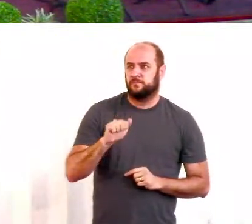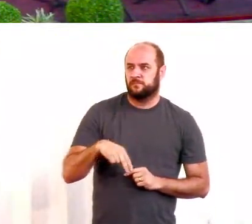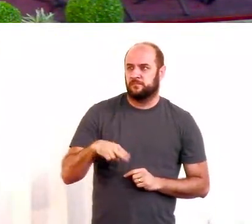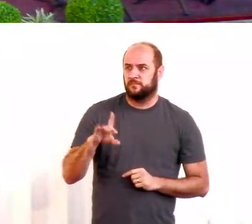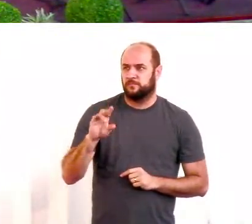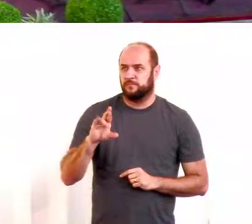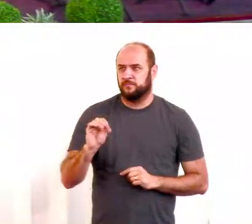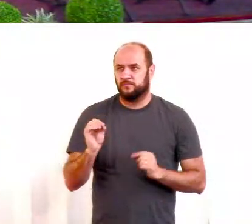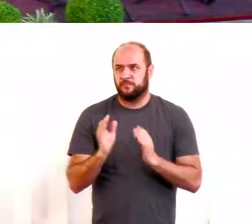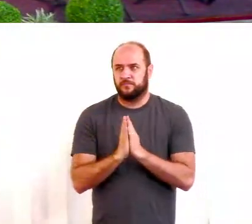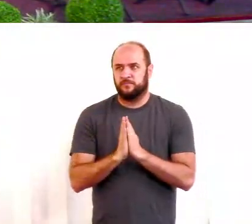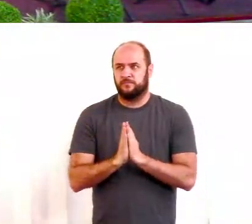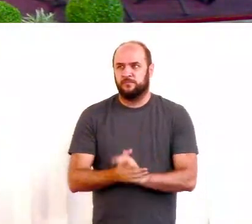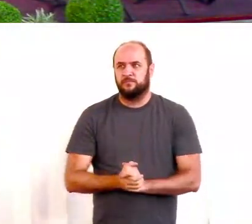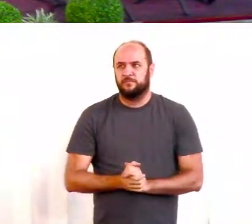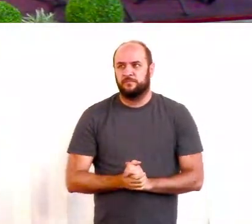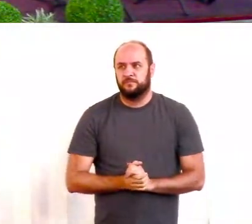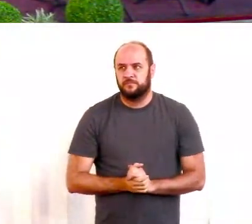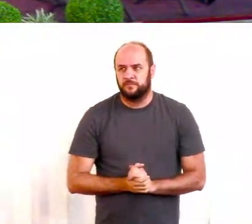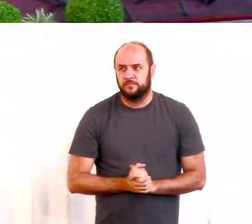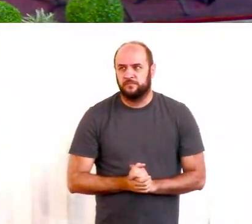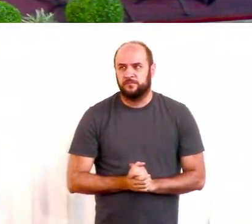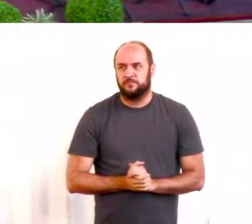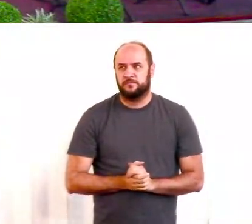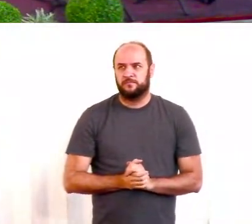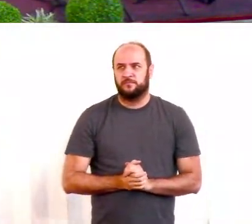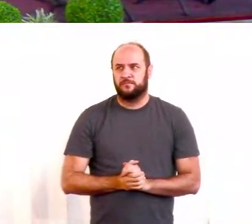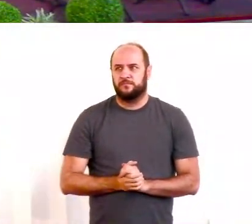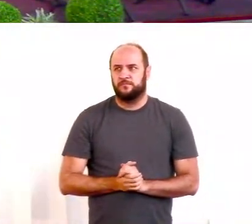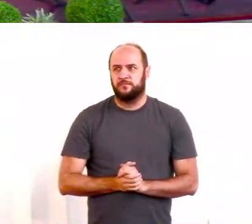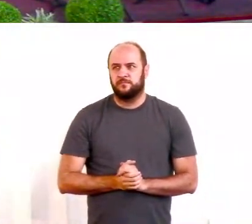bênção dos apóstolos sobre todos nós.